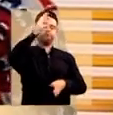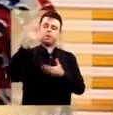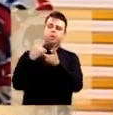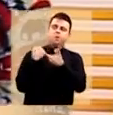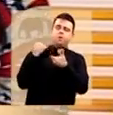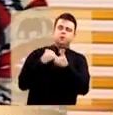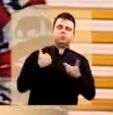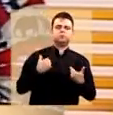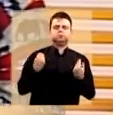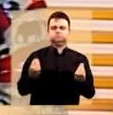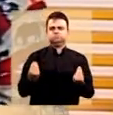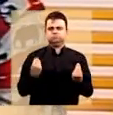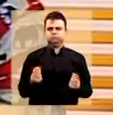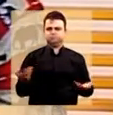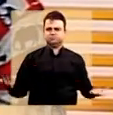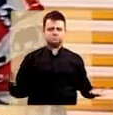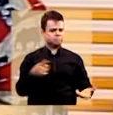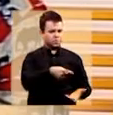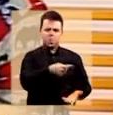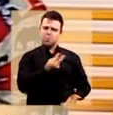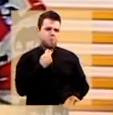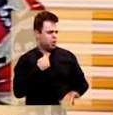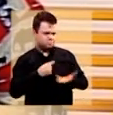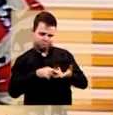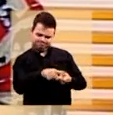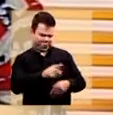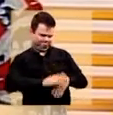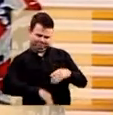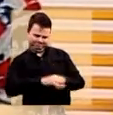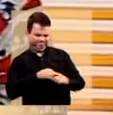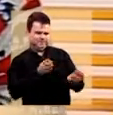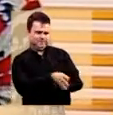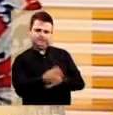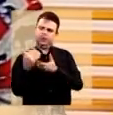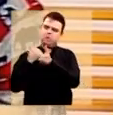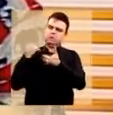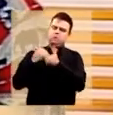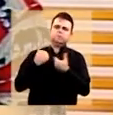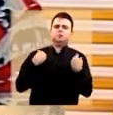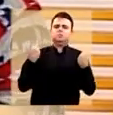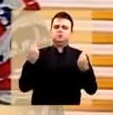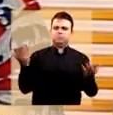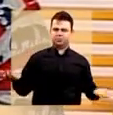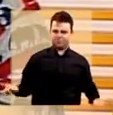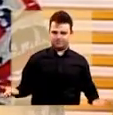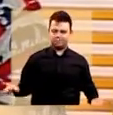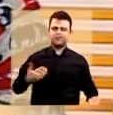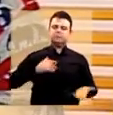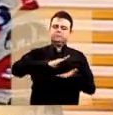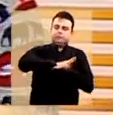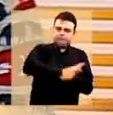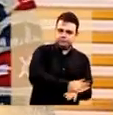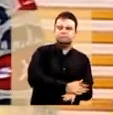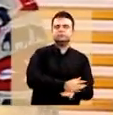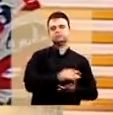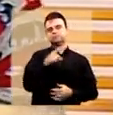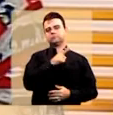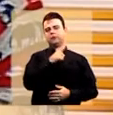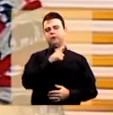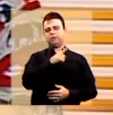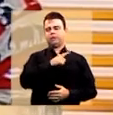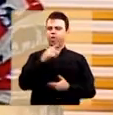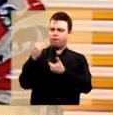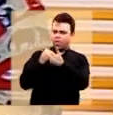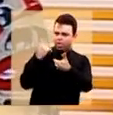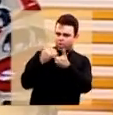tinha que me portar dentro do espaço de protagonismo negro. Não, você não pode fazer isso. E aí surge a falácia que não existe do racismo reverso.